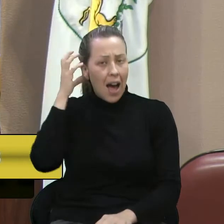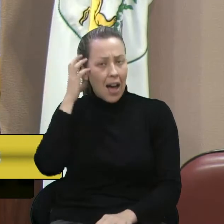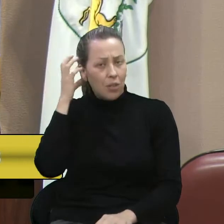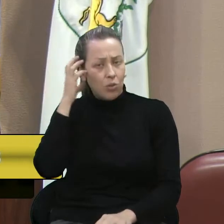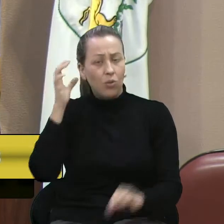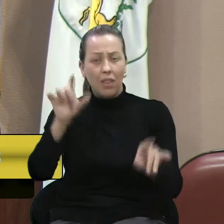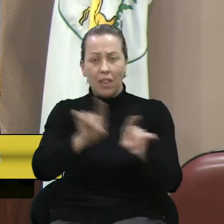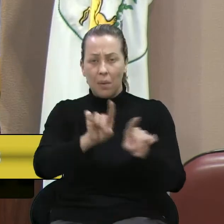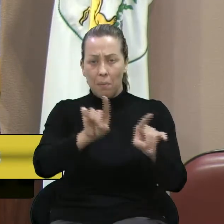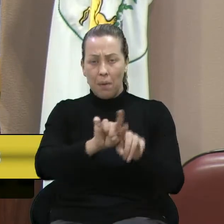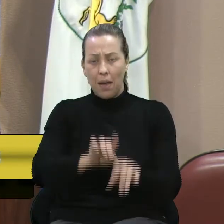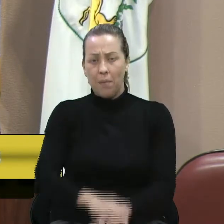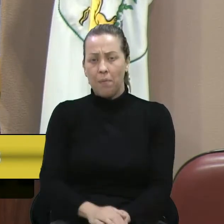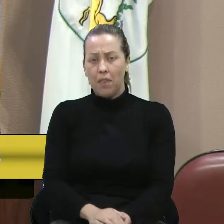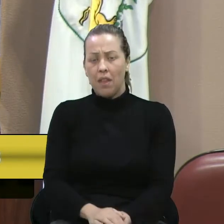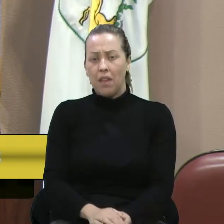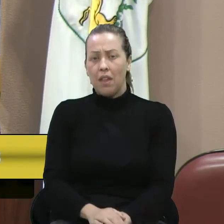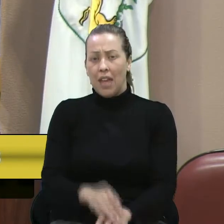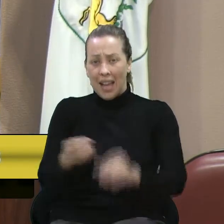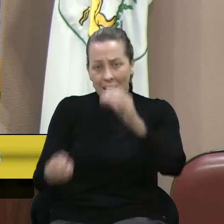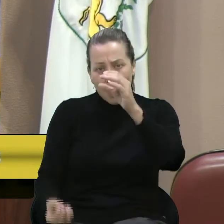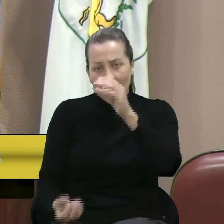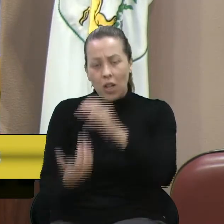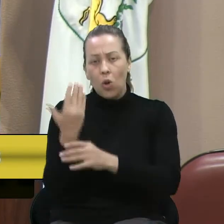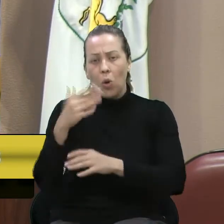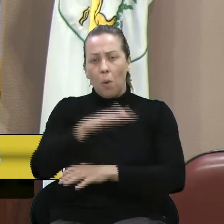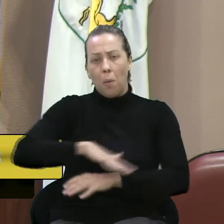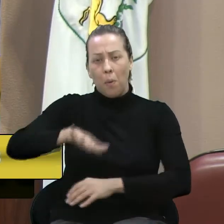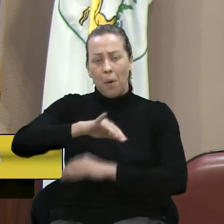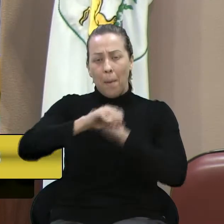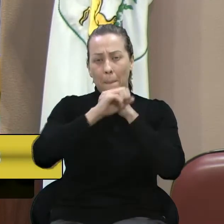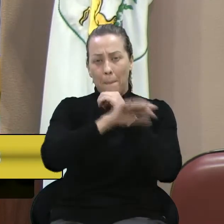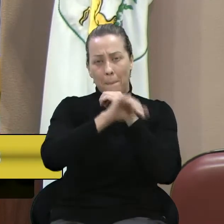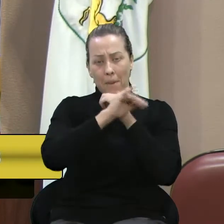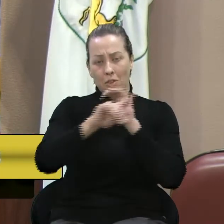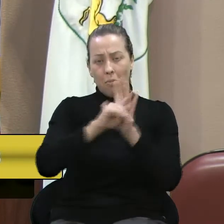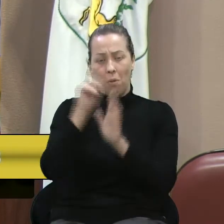Sul, um dos fundadores da Associação Rio Grandense de Imprensa.